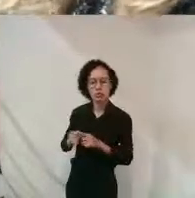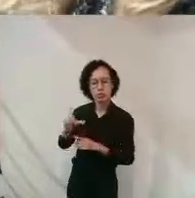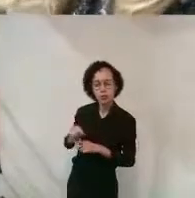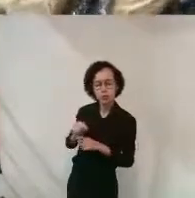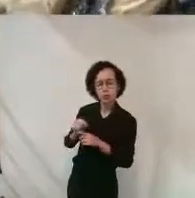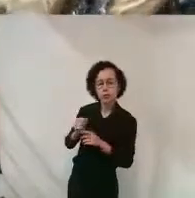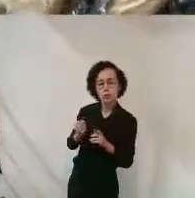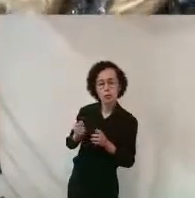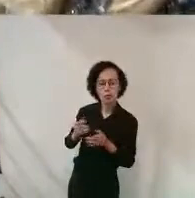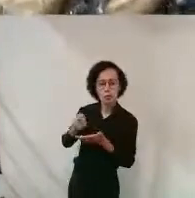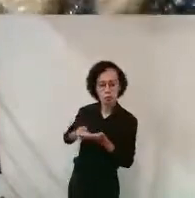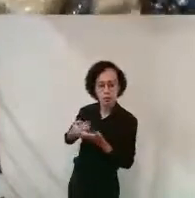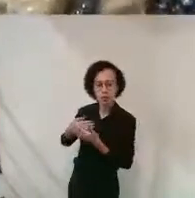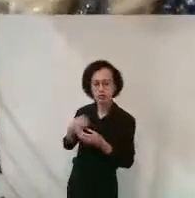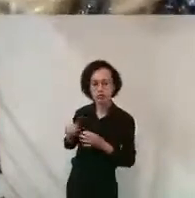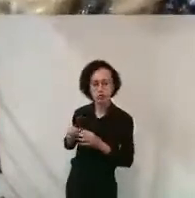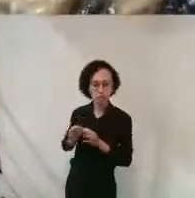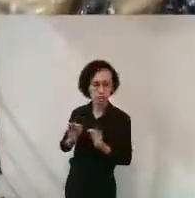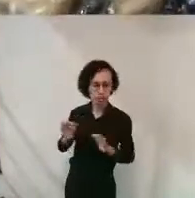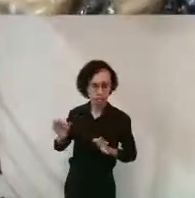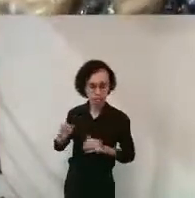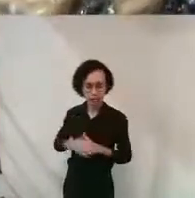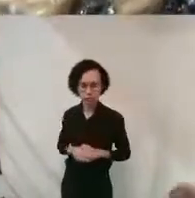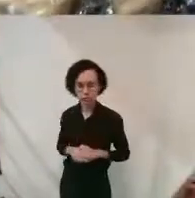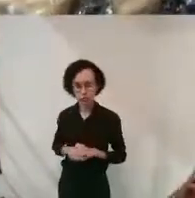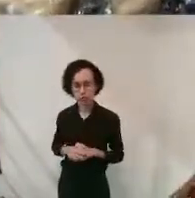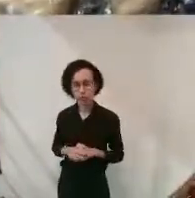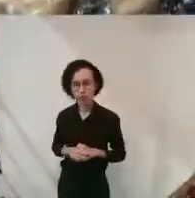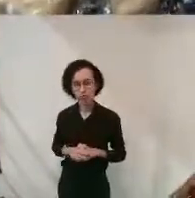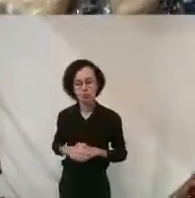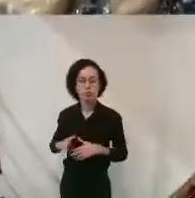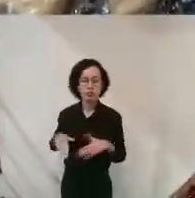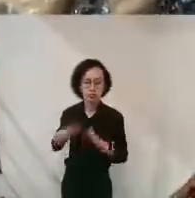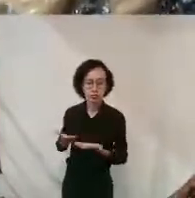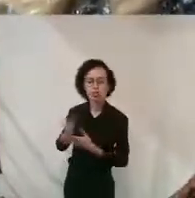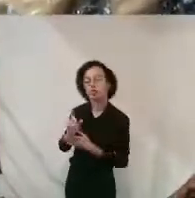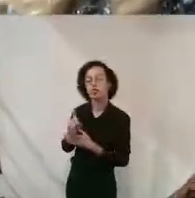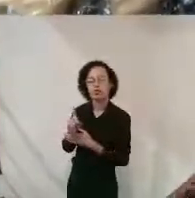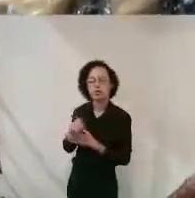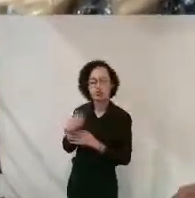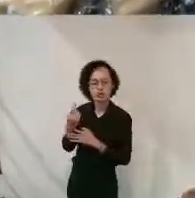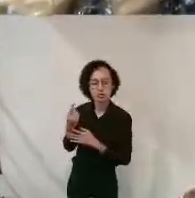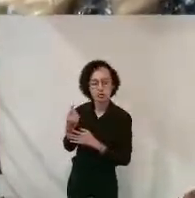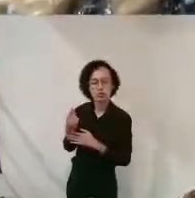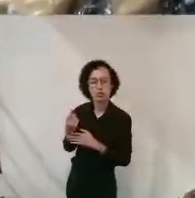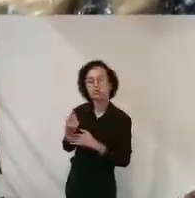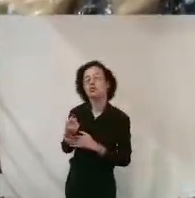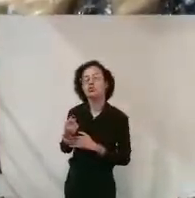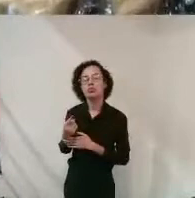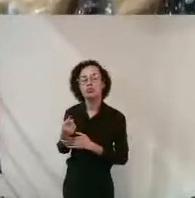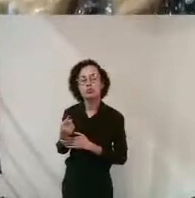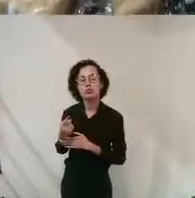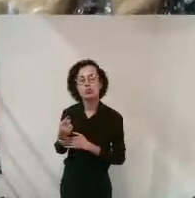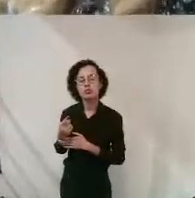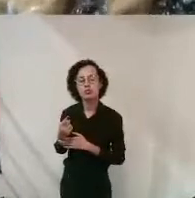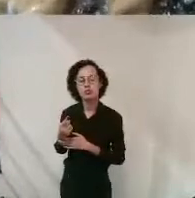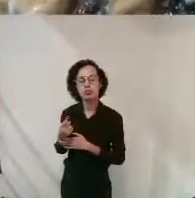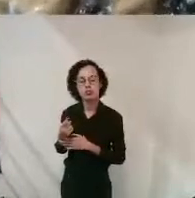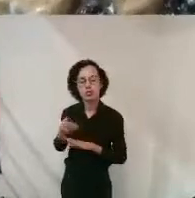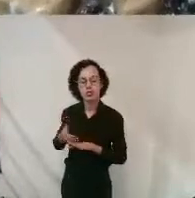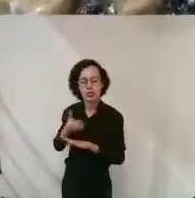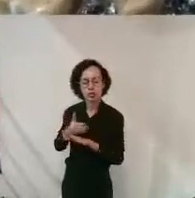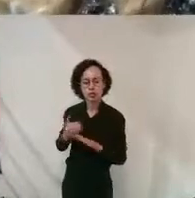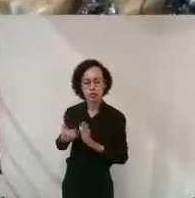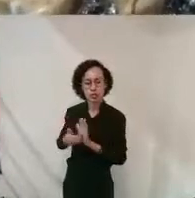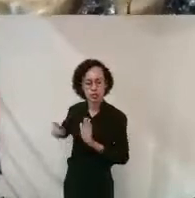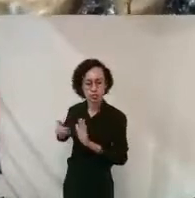prazo. Medidas essas estabelecidas pelo próprio município. Portanto, mais uma vez, não estamos nos imiscuindo no